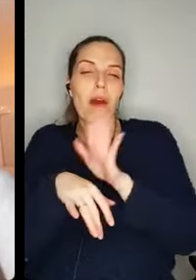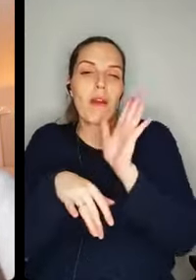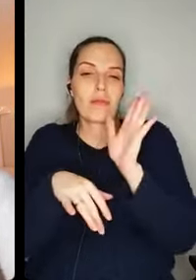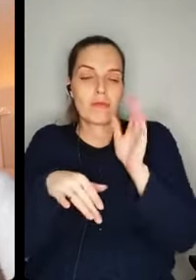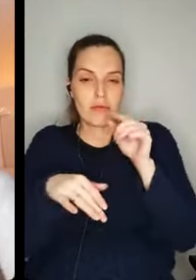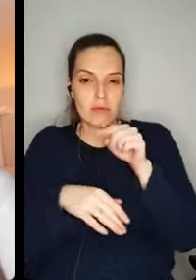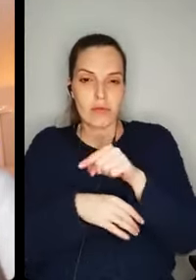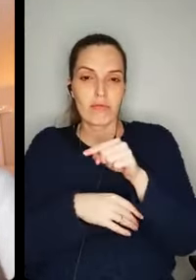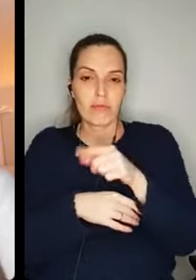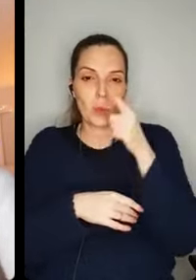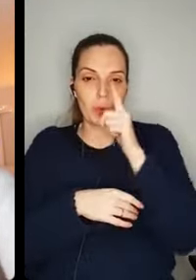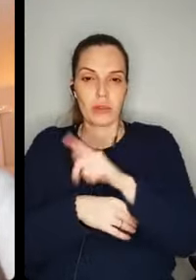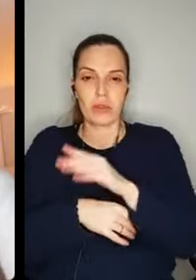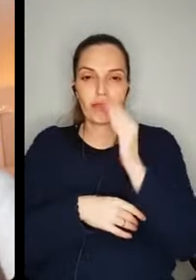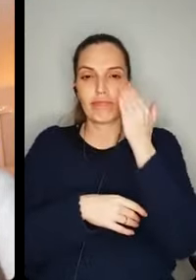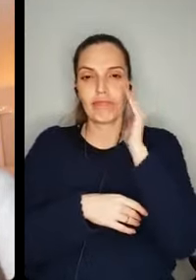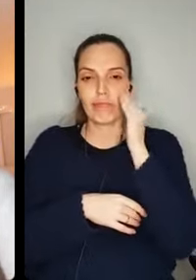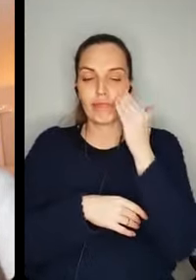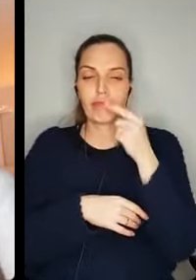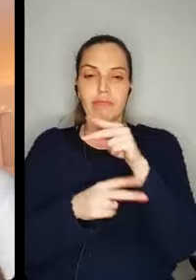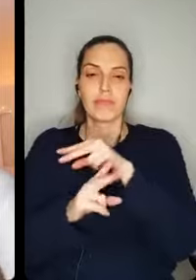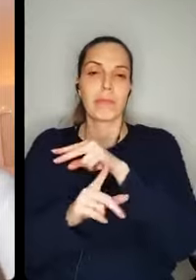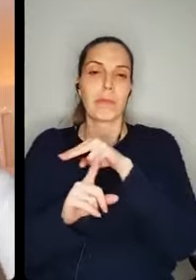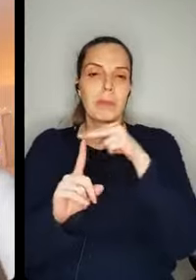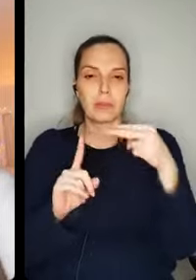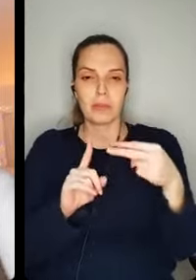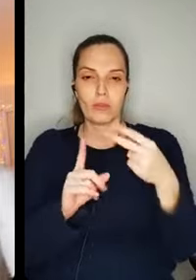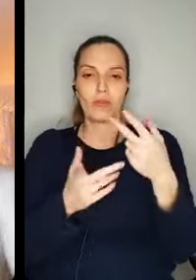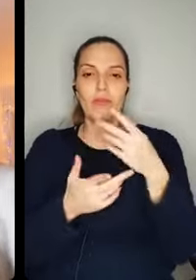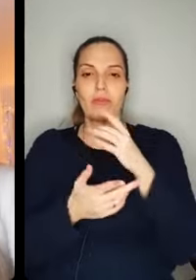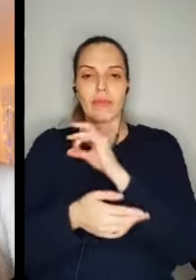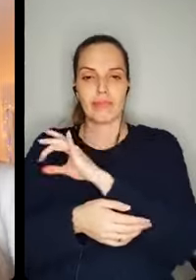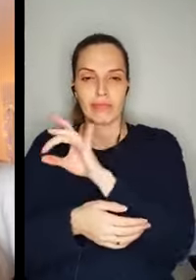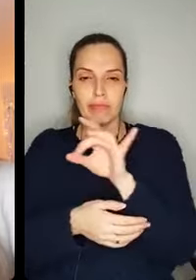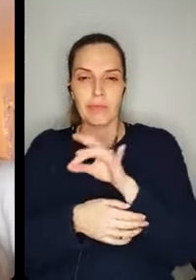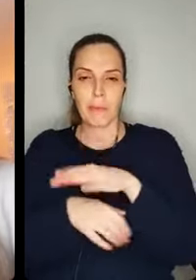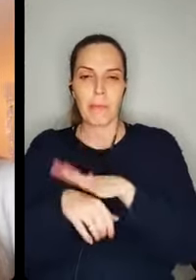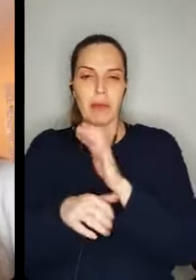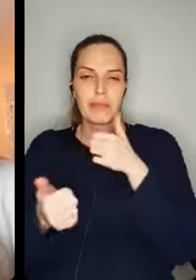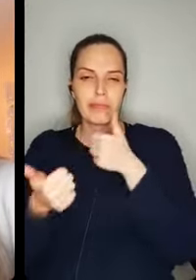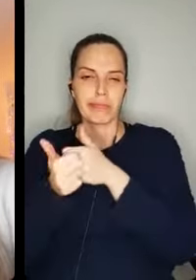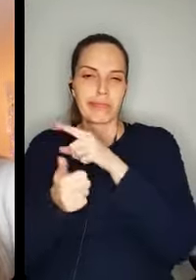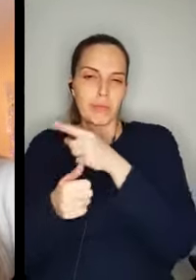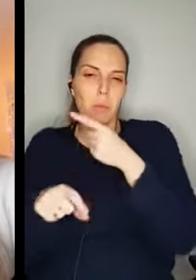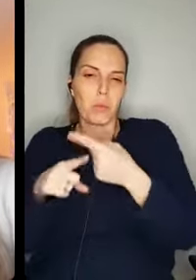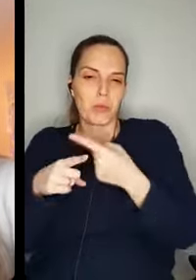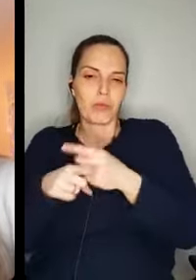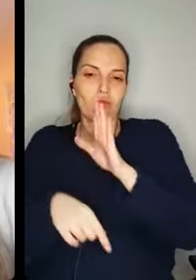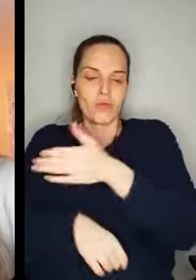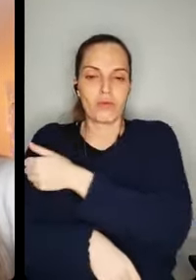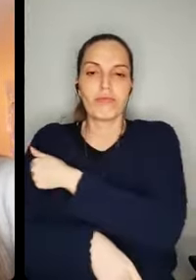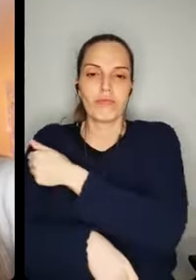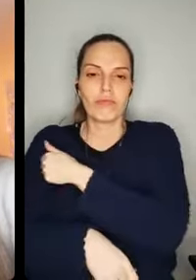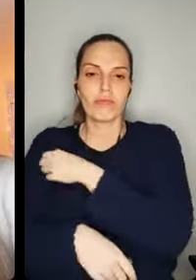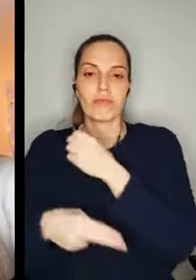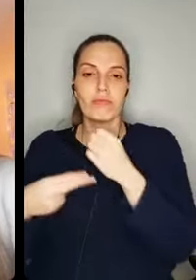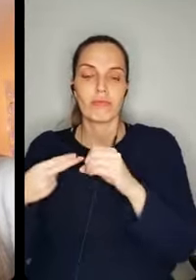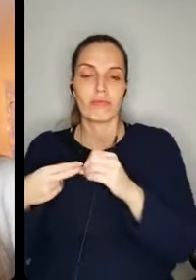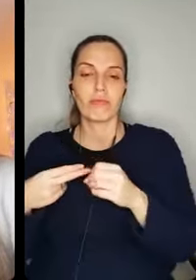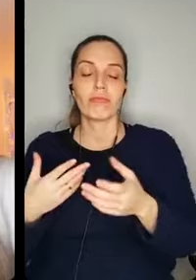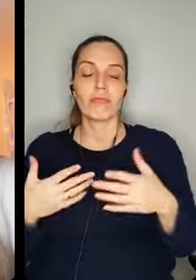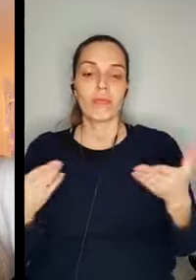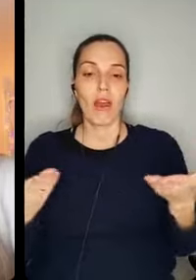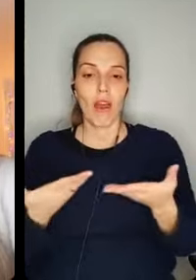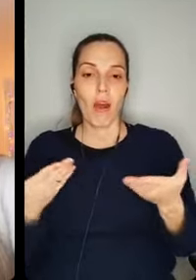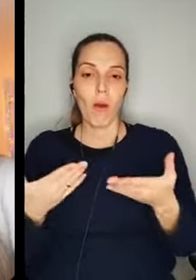né? Então, pessoal, agora eu queria passar a palavra para vocês poderem se apresentar um pouco, falarem sobre, enfim, a história de vocês